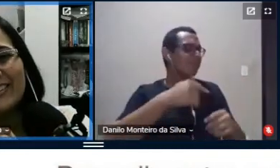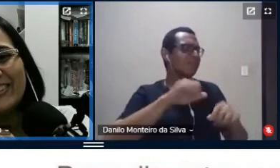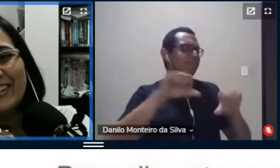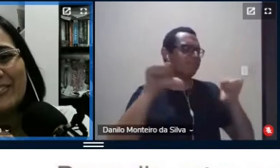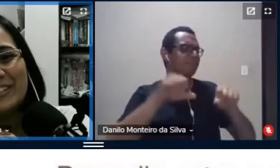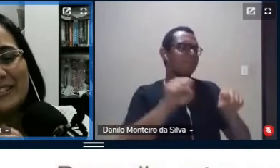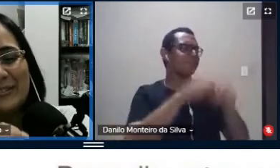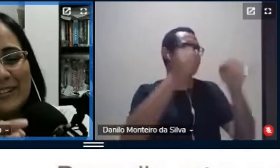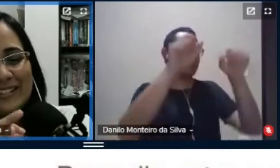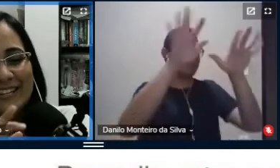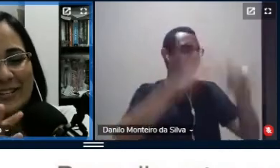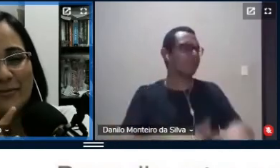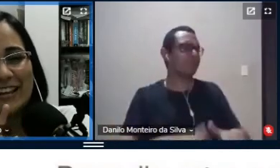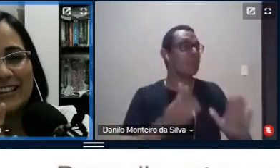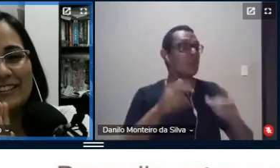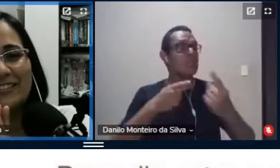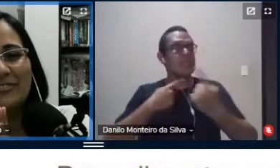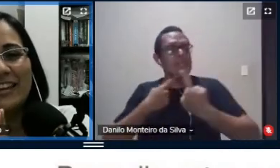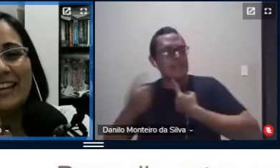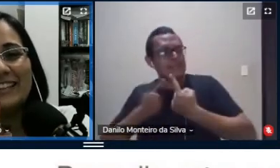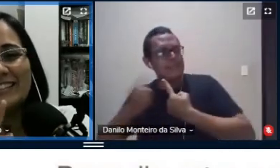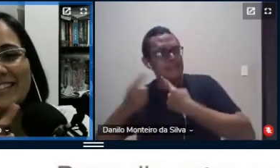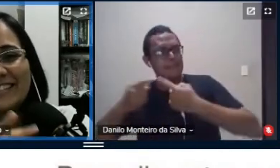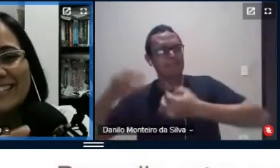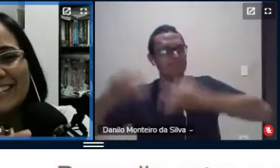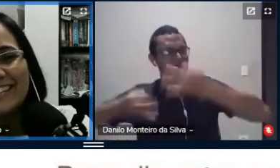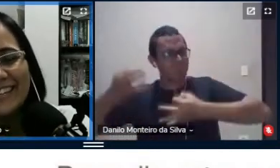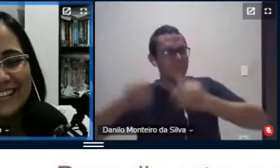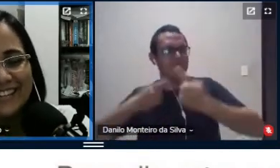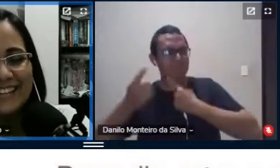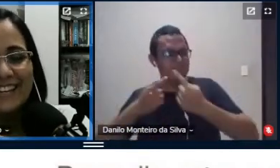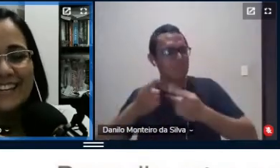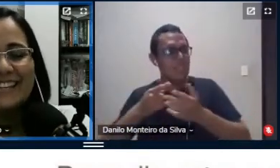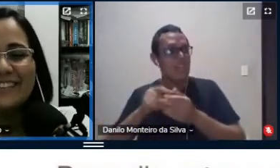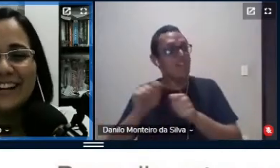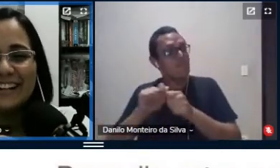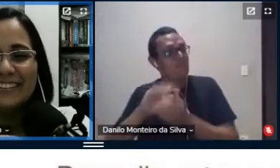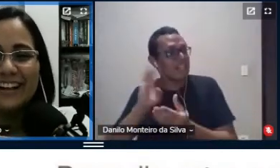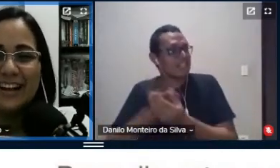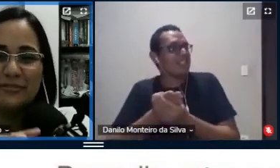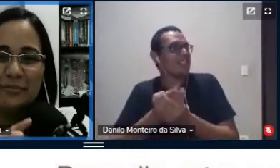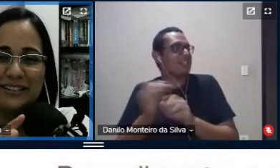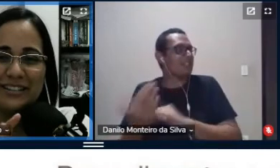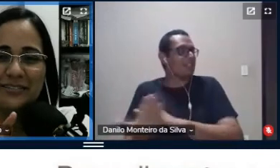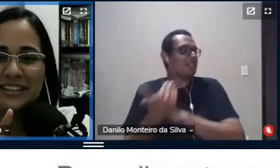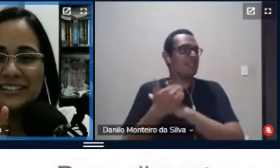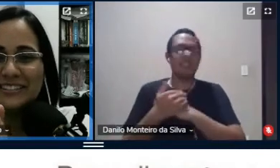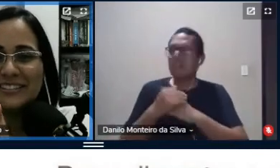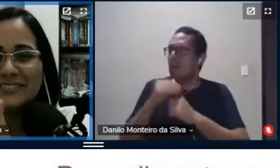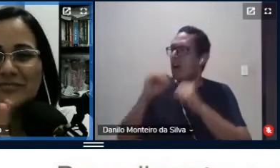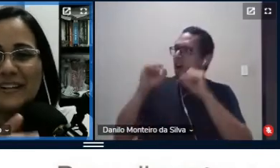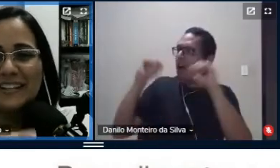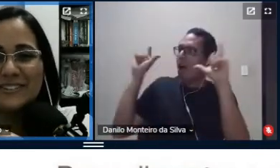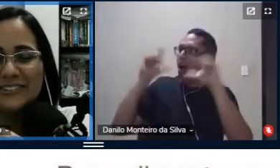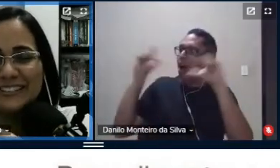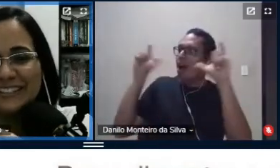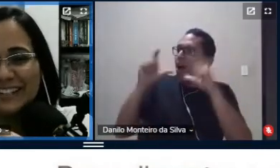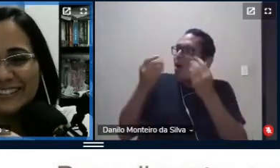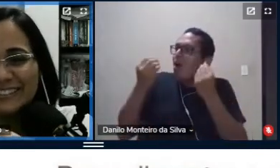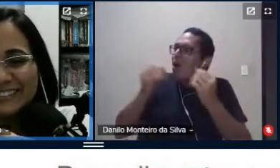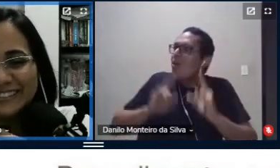pra construtora fazer o processo, porque ela não fez. E o cara alugava o apartamento com o